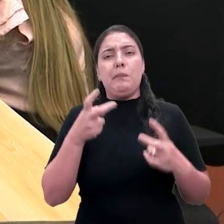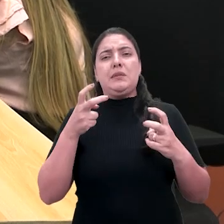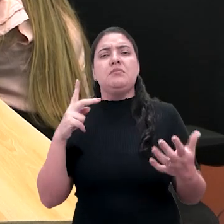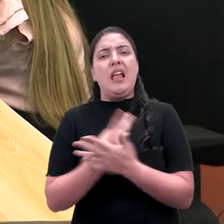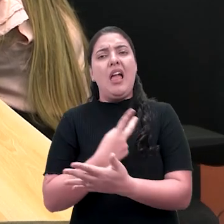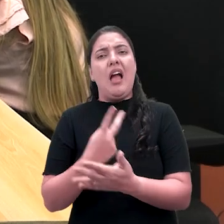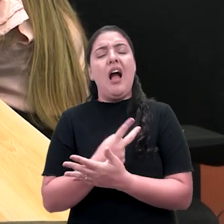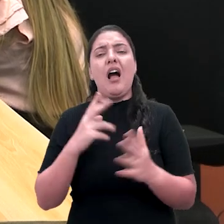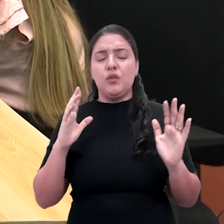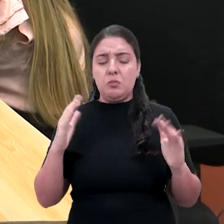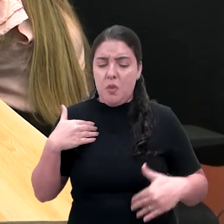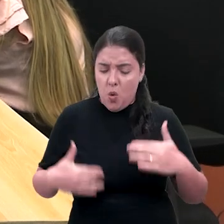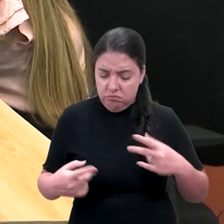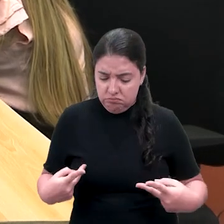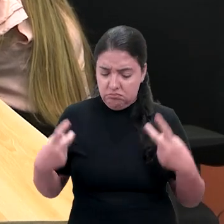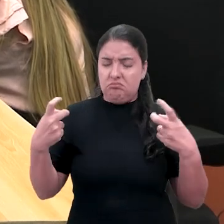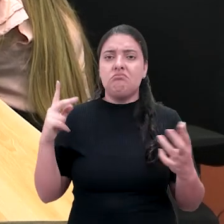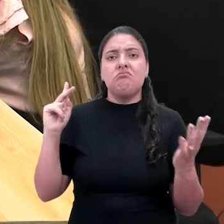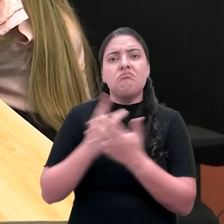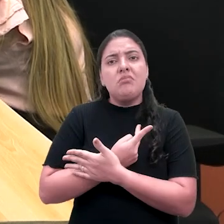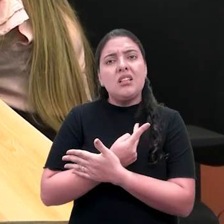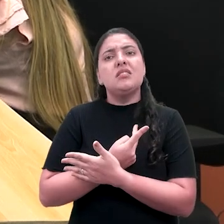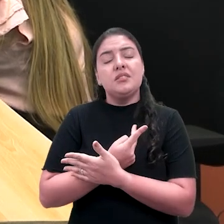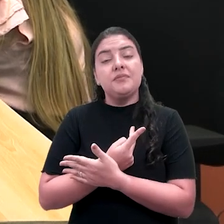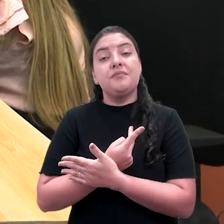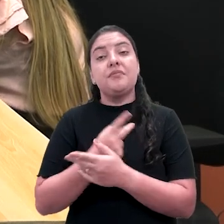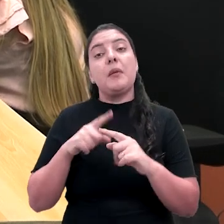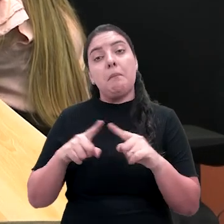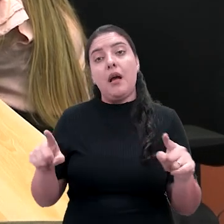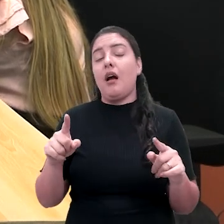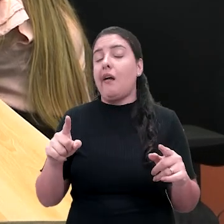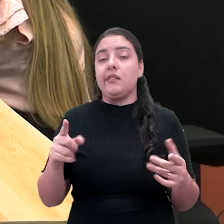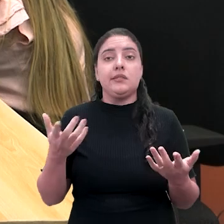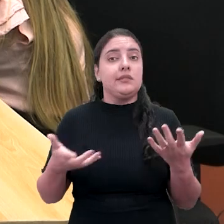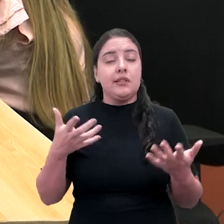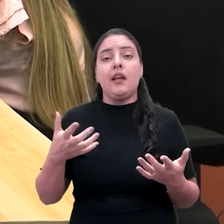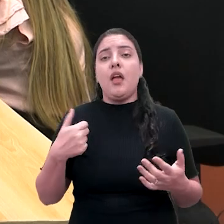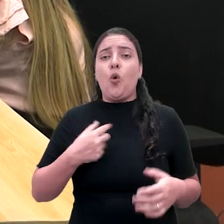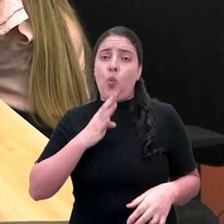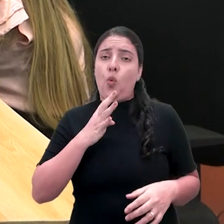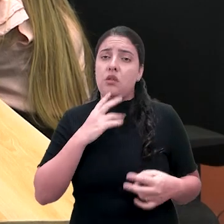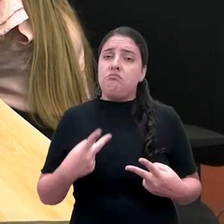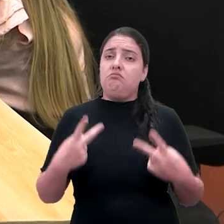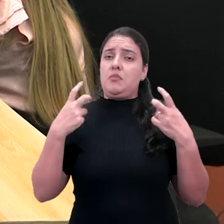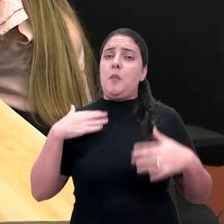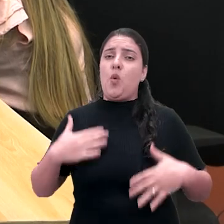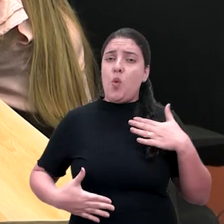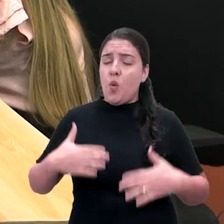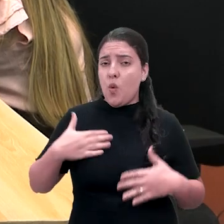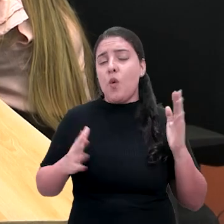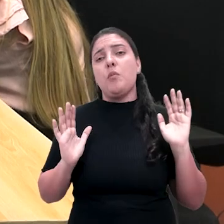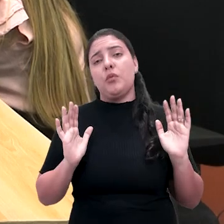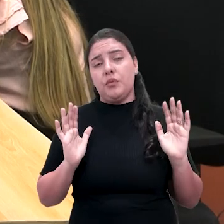gente percebe quando tem algo diferente no nosso corpo, né? Mais do que qualquer outra pessoa, a gente se conhece, né? A gente conhece o nosso corpo. E isso,